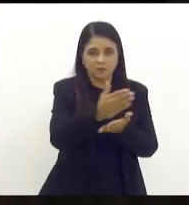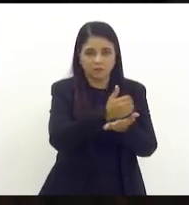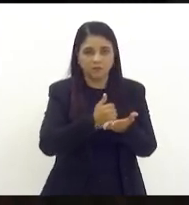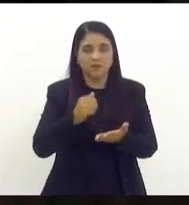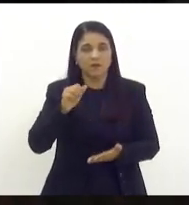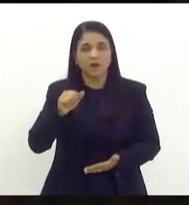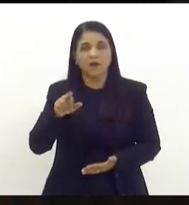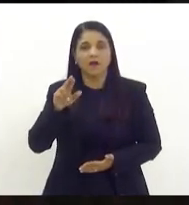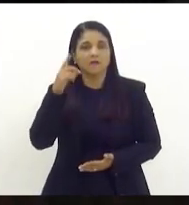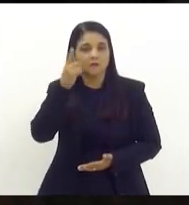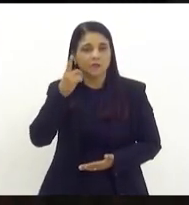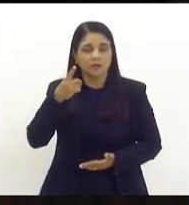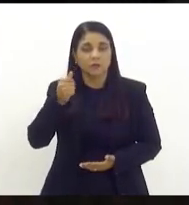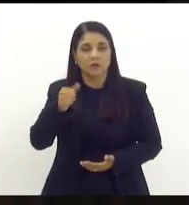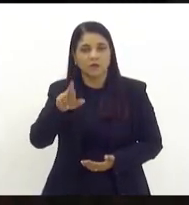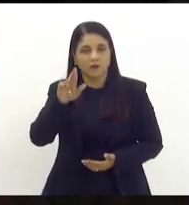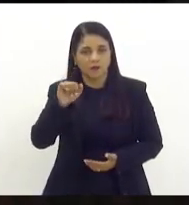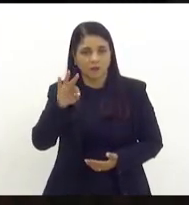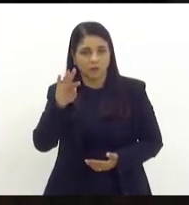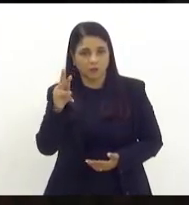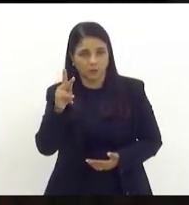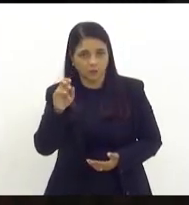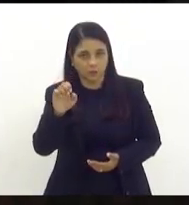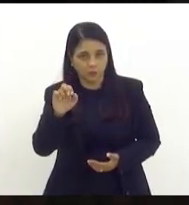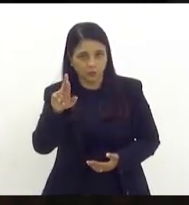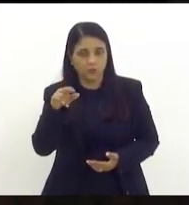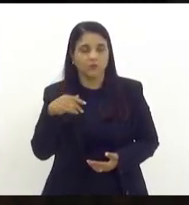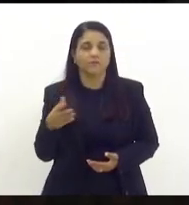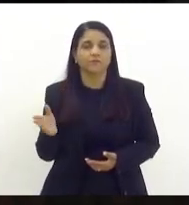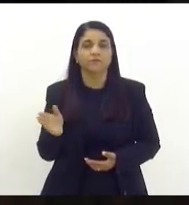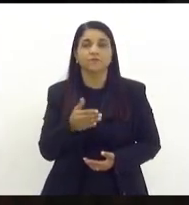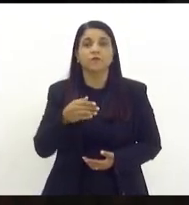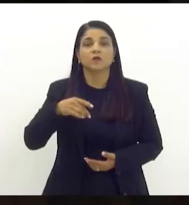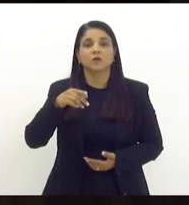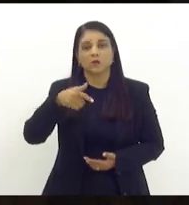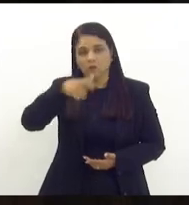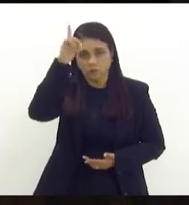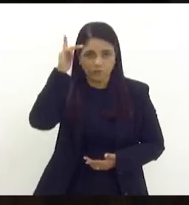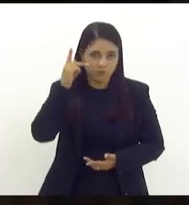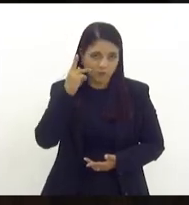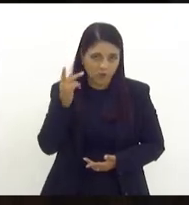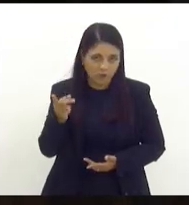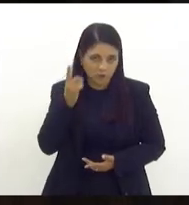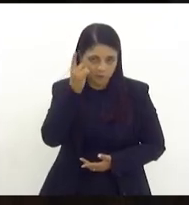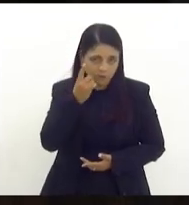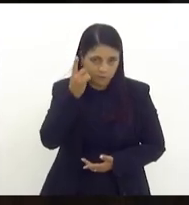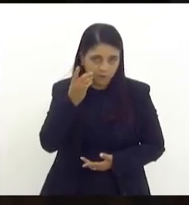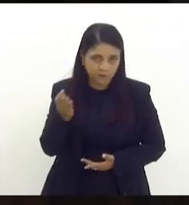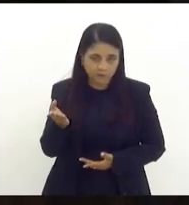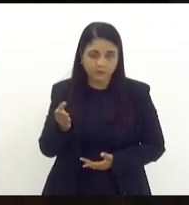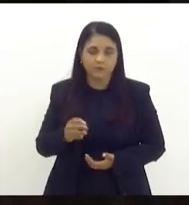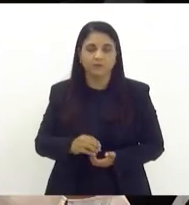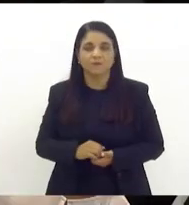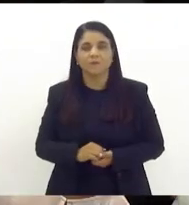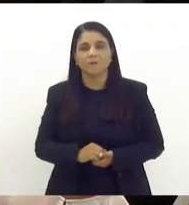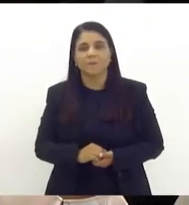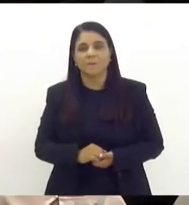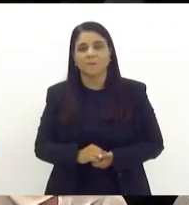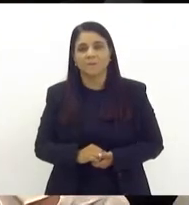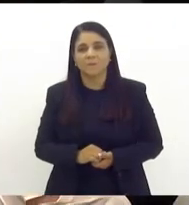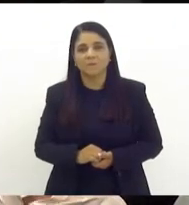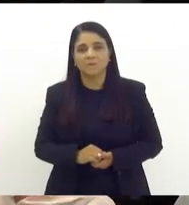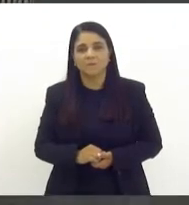Monteiro Luiz Paulo nosso nome Deputado Luiz Paulo da Rocha